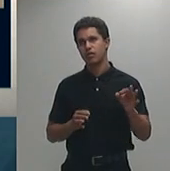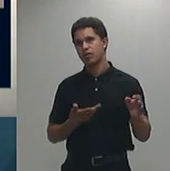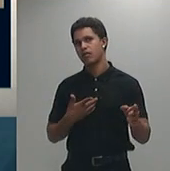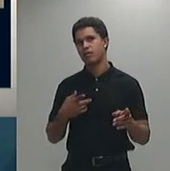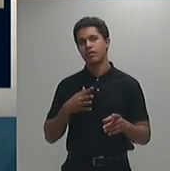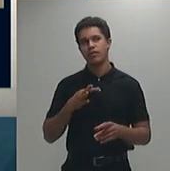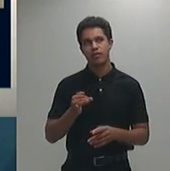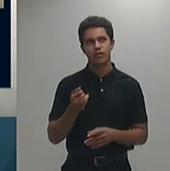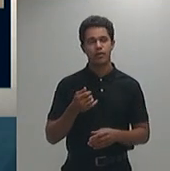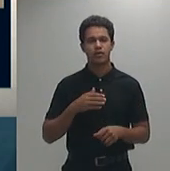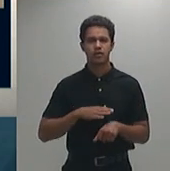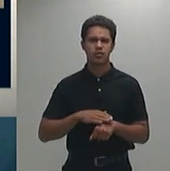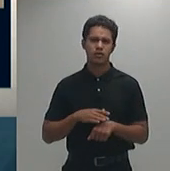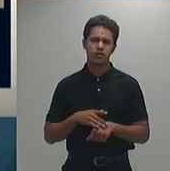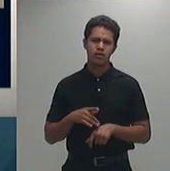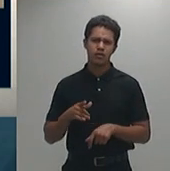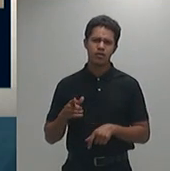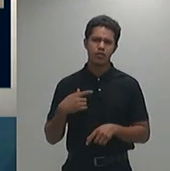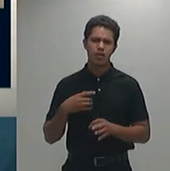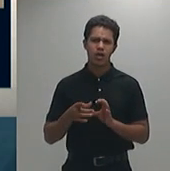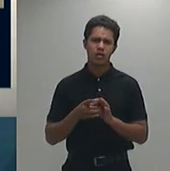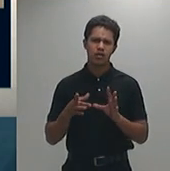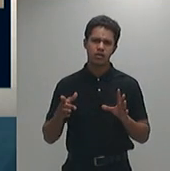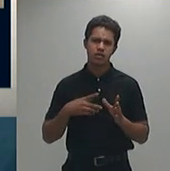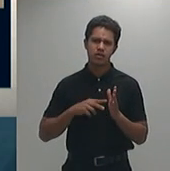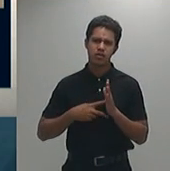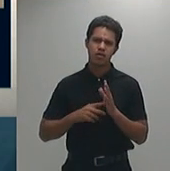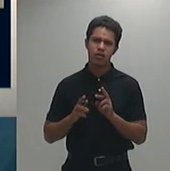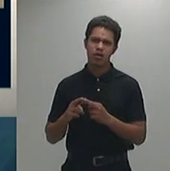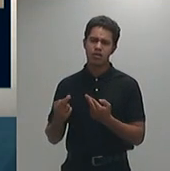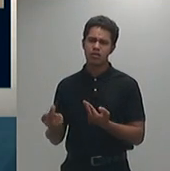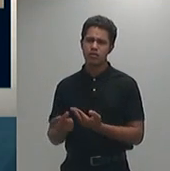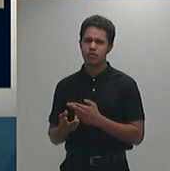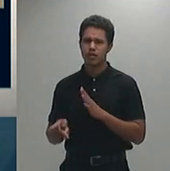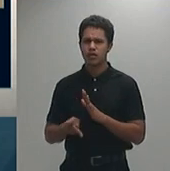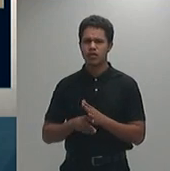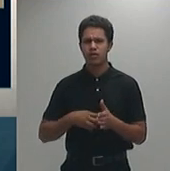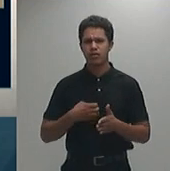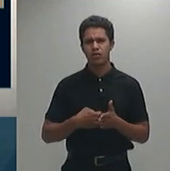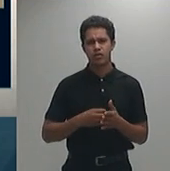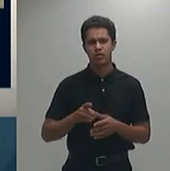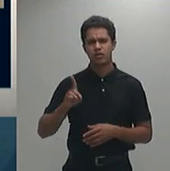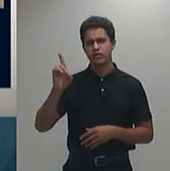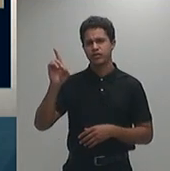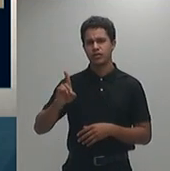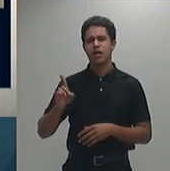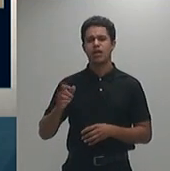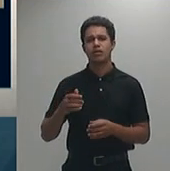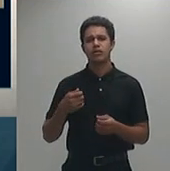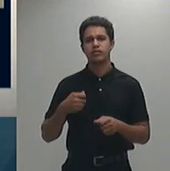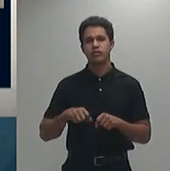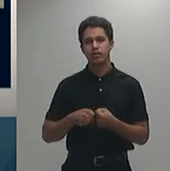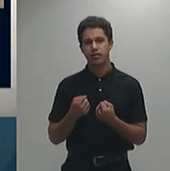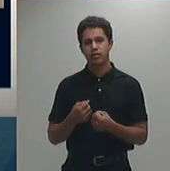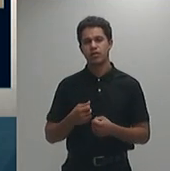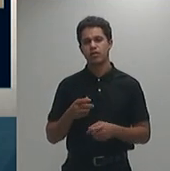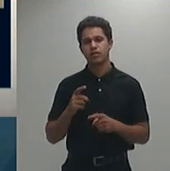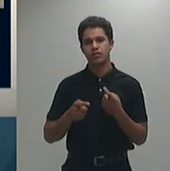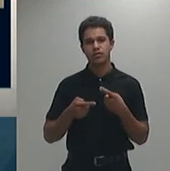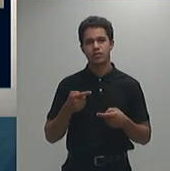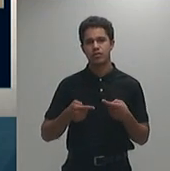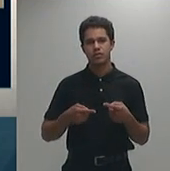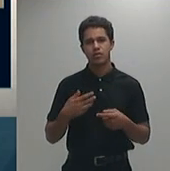de acordo com a autorização assemblear pela companhia titular do direito lesado em discussão em legitimidade ordinária devendo pois